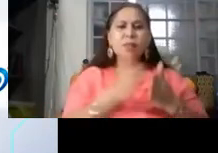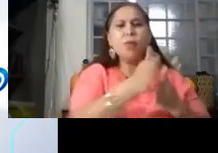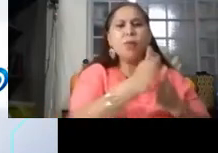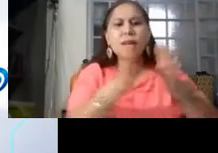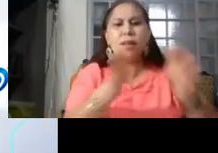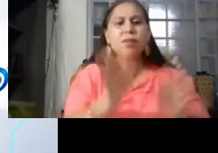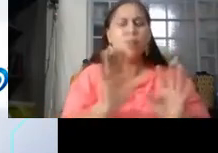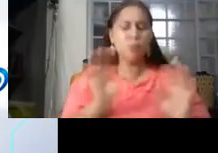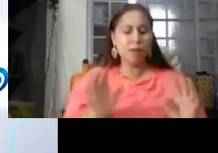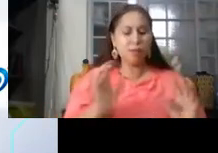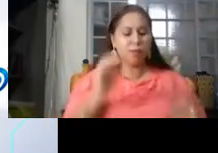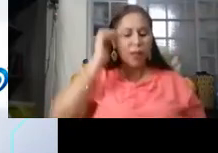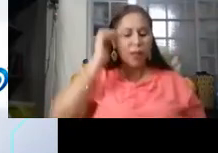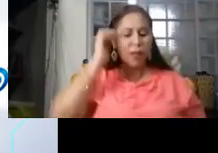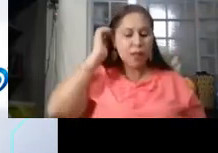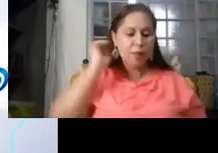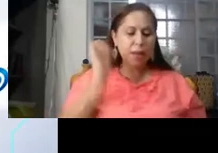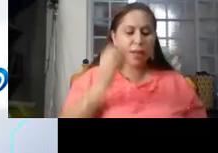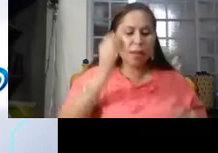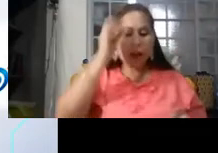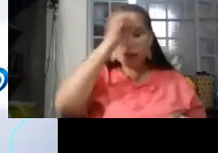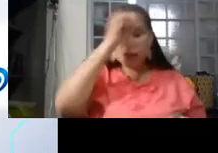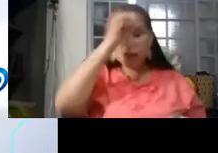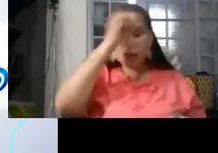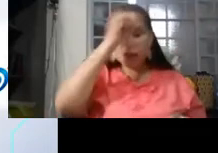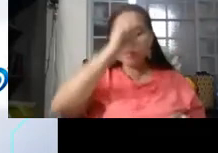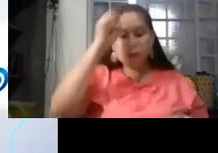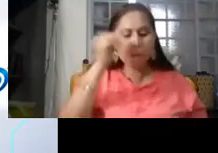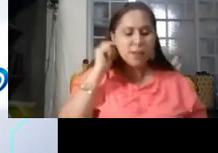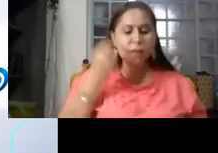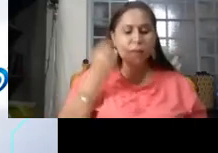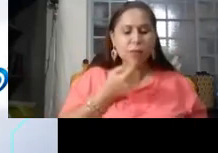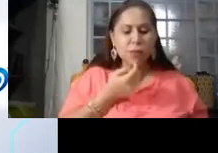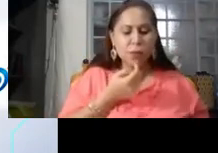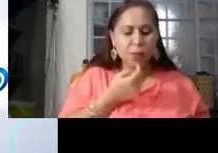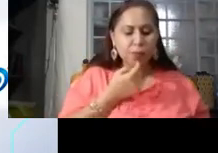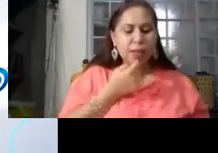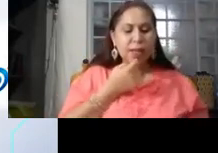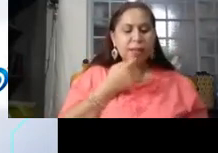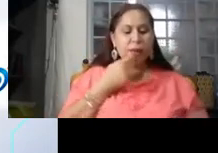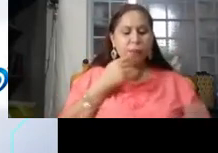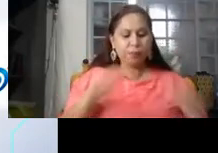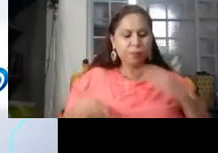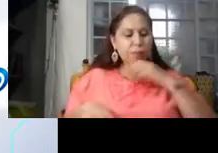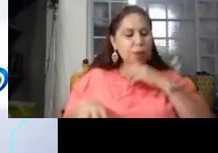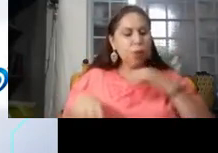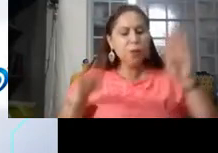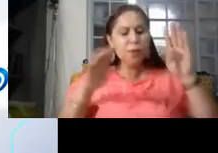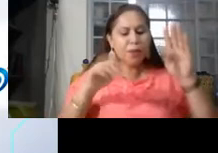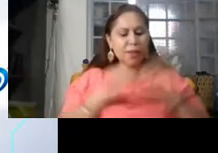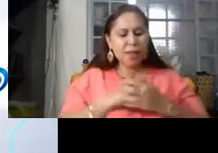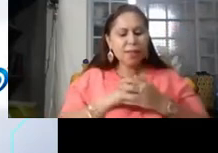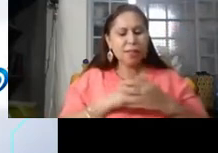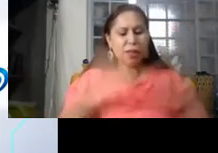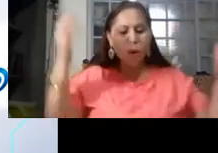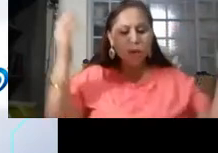o roteiro no espaço, para que haja uma boa compreensão para o surdo. Então, o primeiro